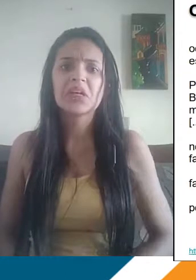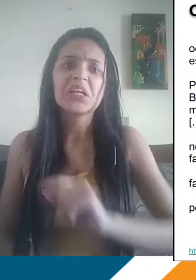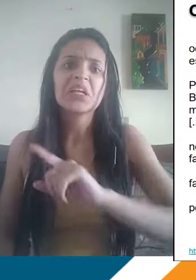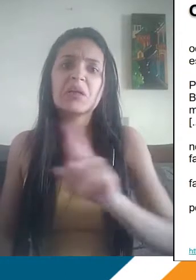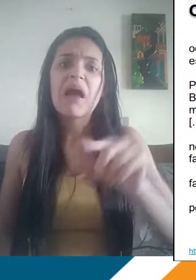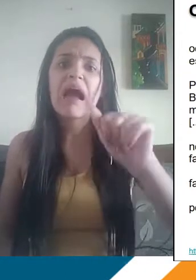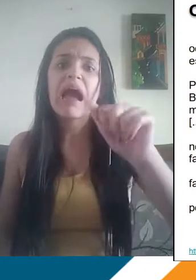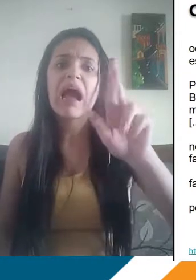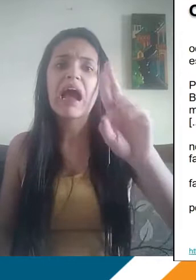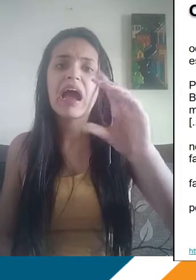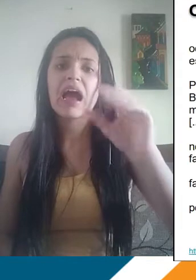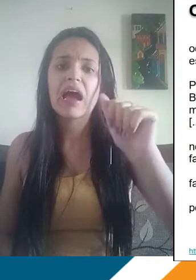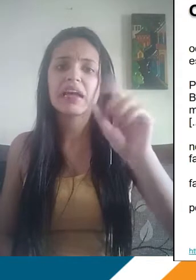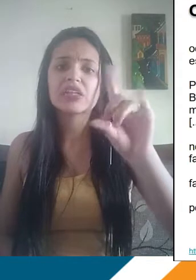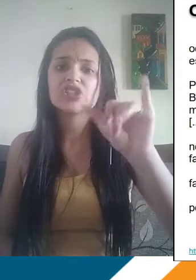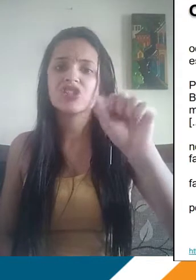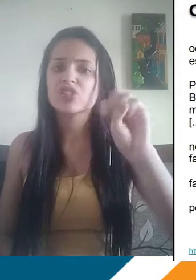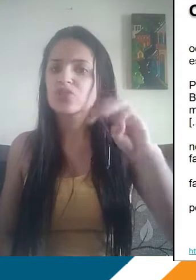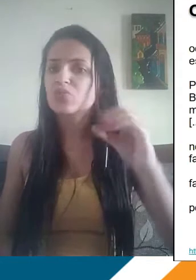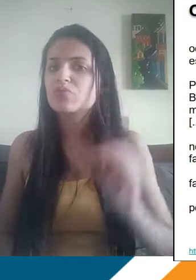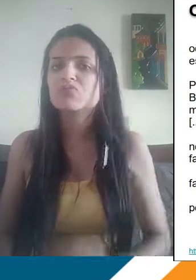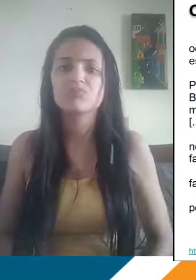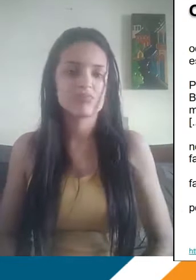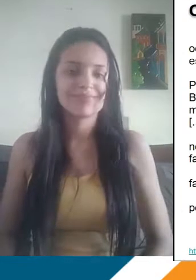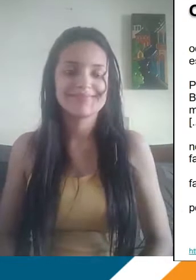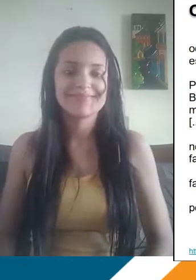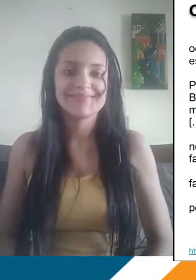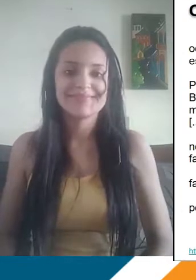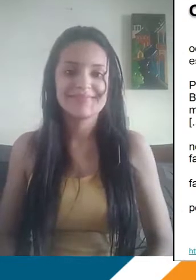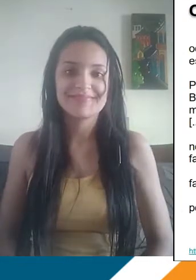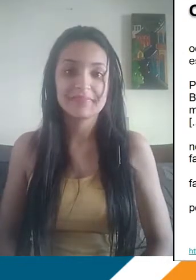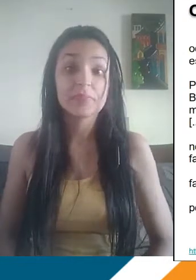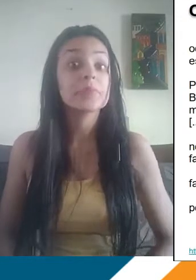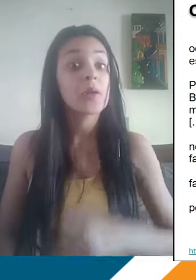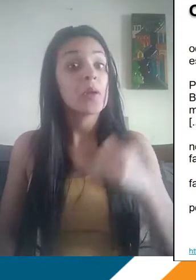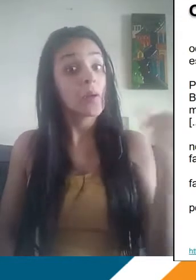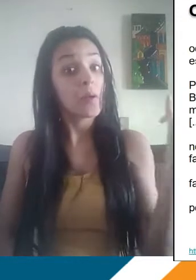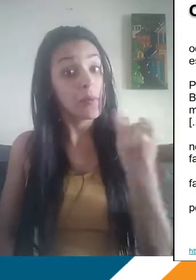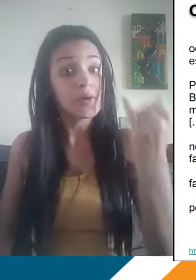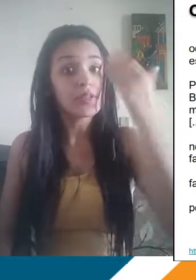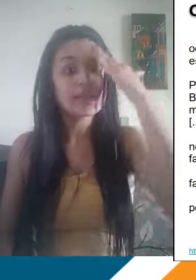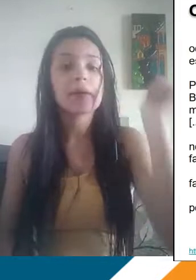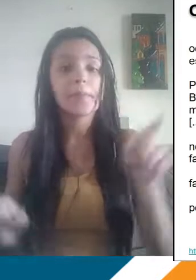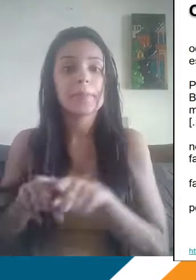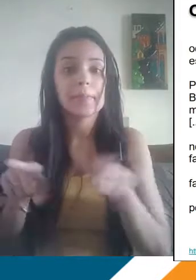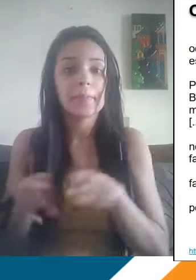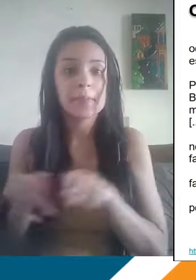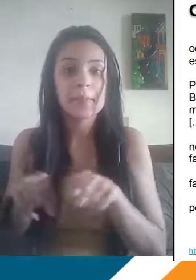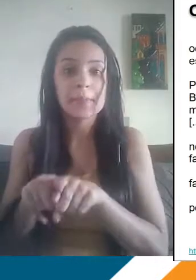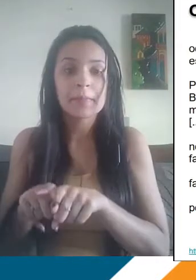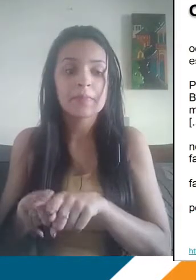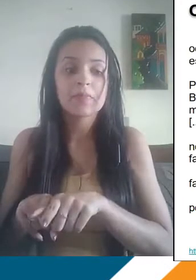neológica. Por fim, é interessante a gente saber que esse Manifesto pau-brasil dizia que era necessária